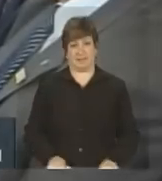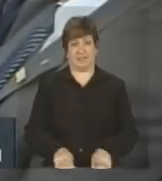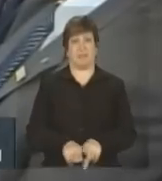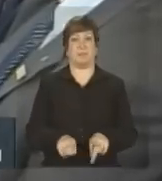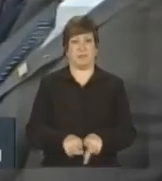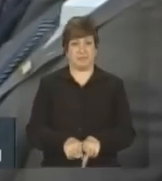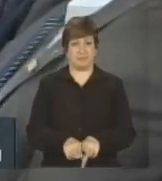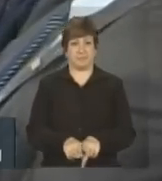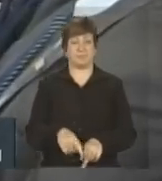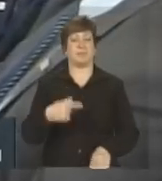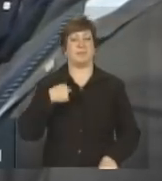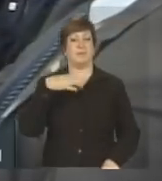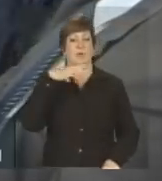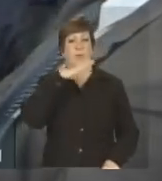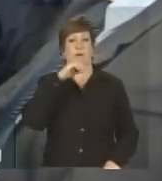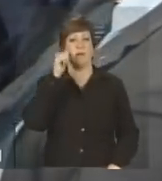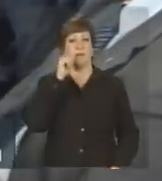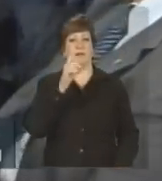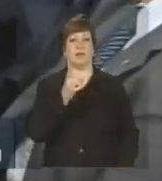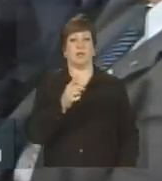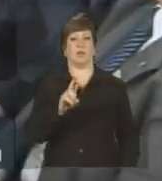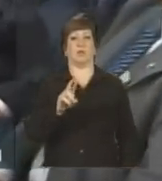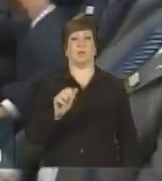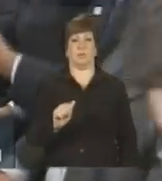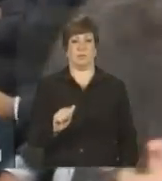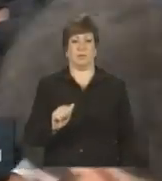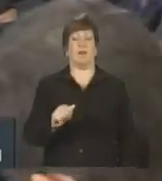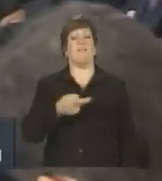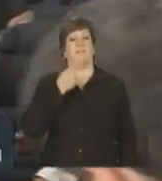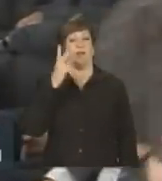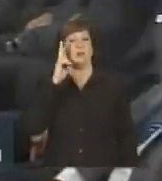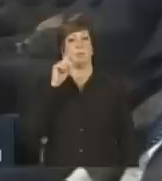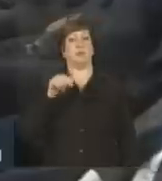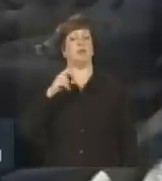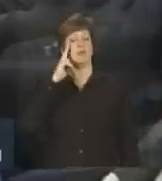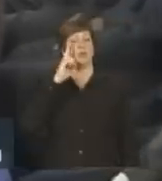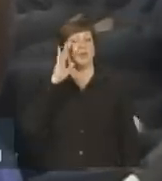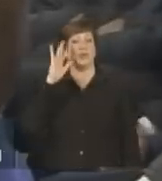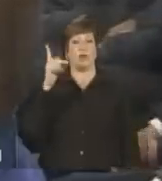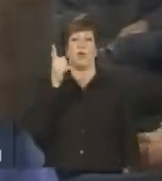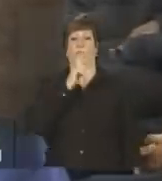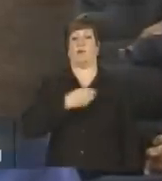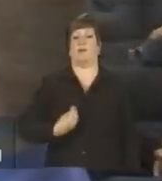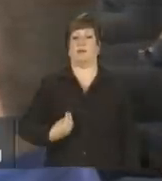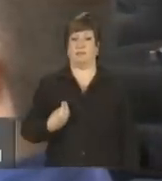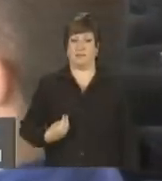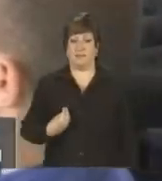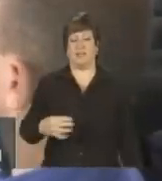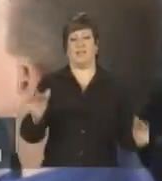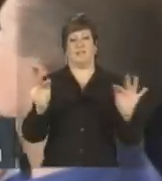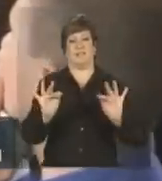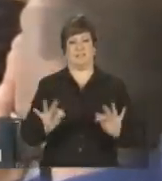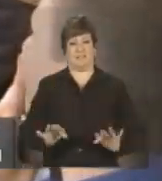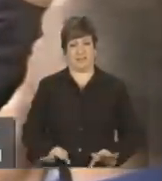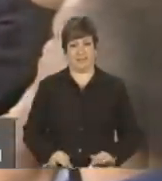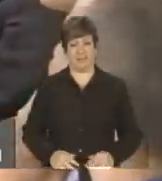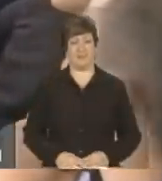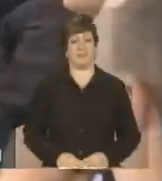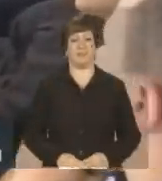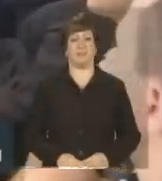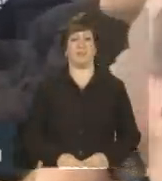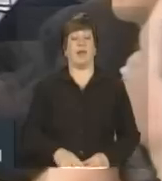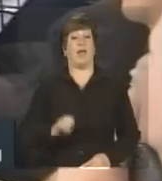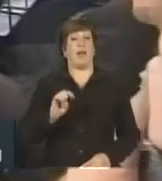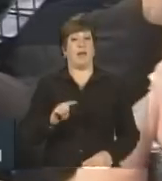E acho que a doutora falou disso, falou do sonho realizado e da felicidade. E